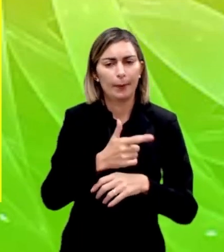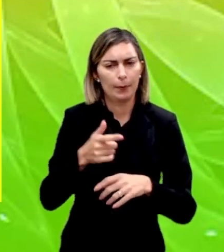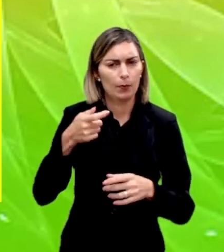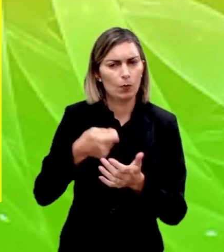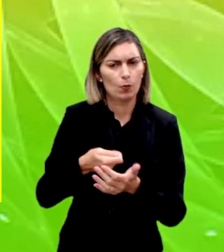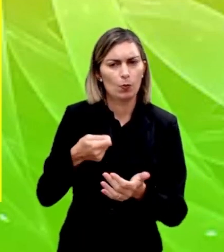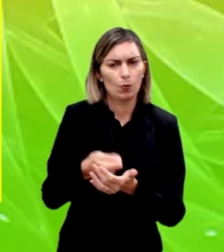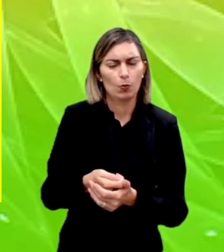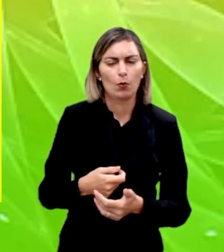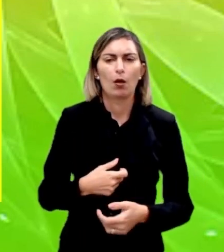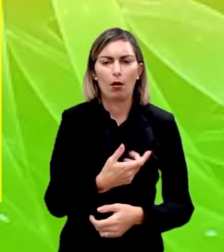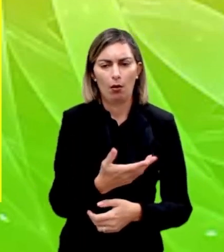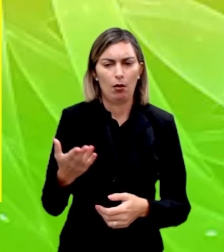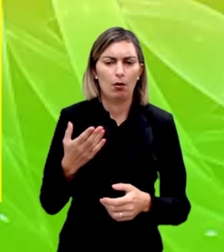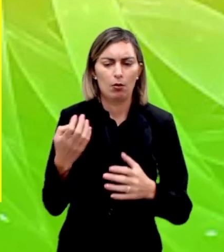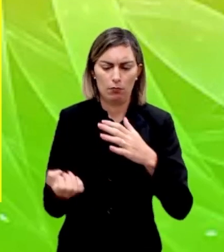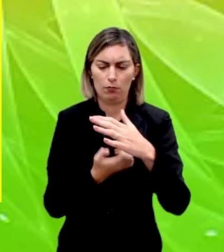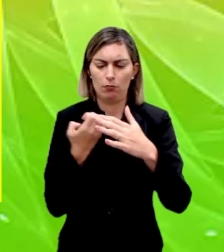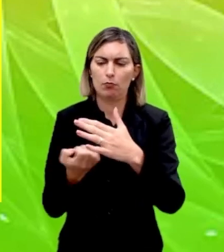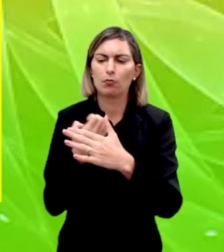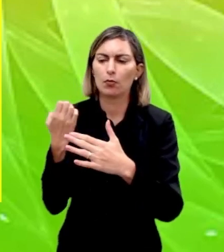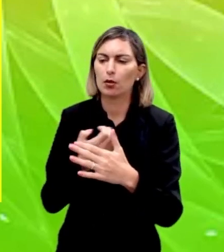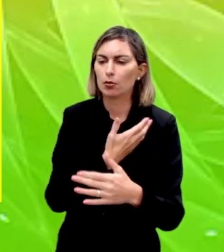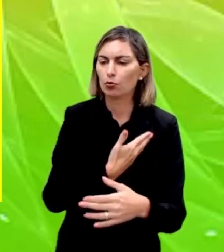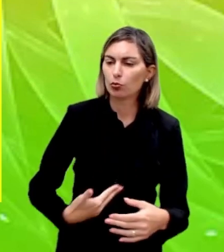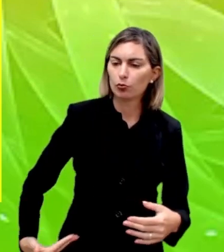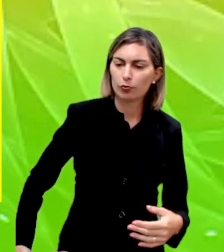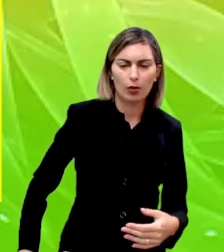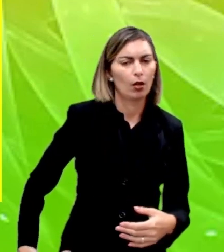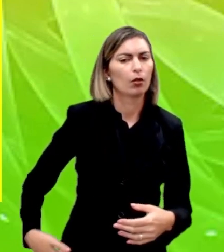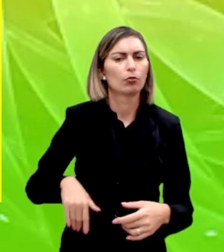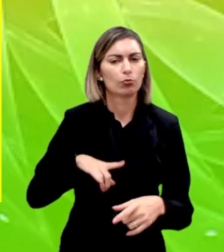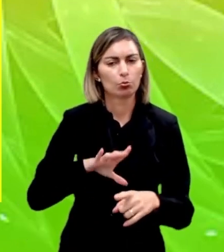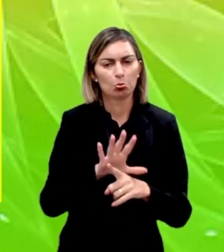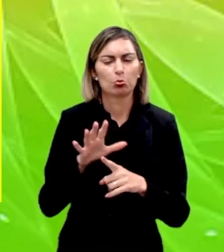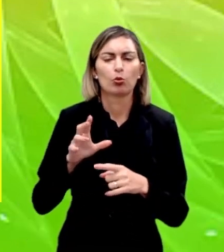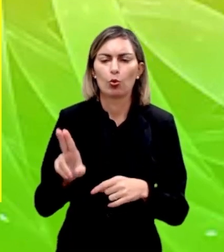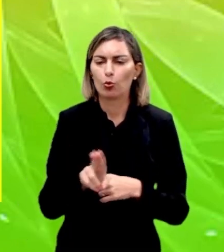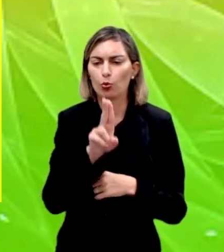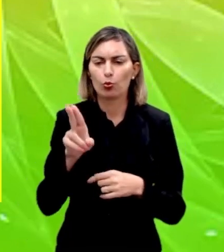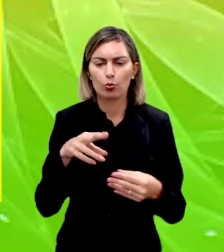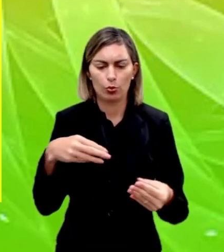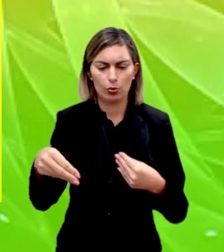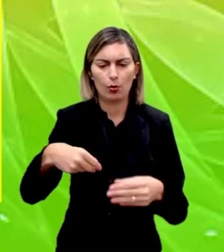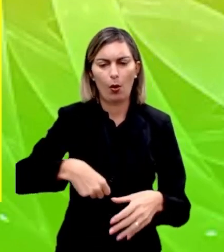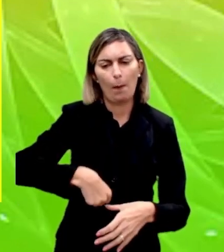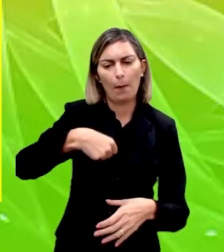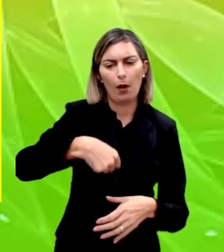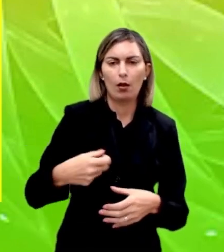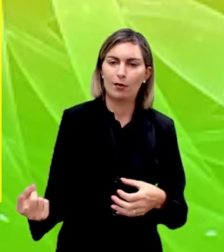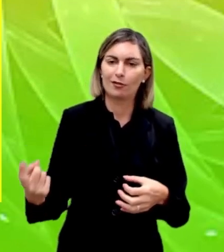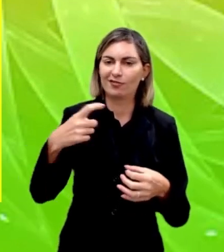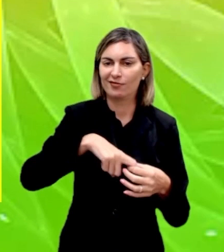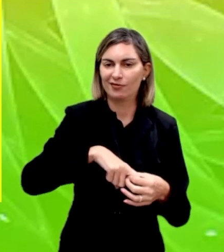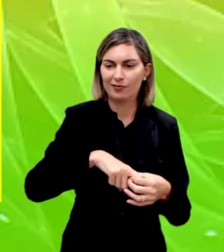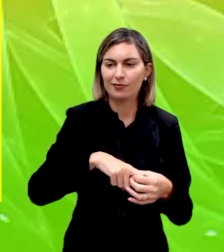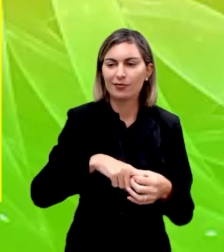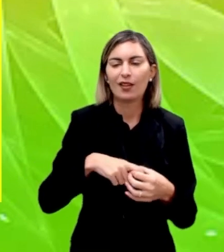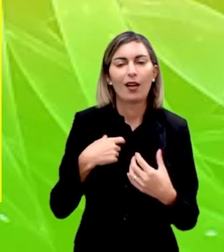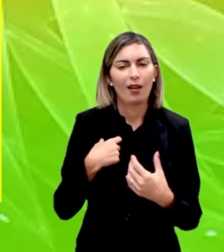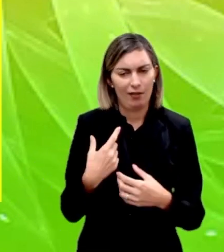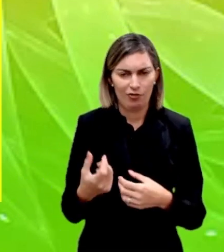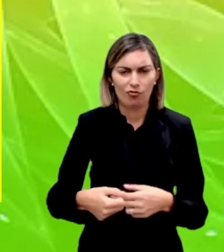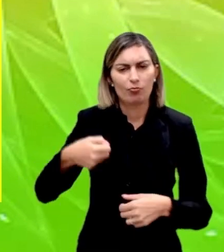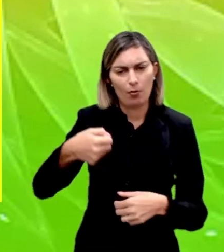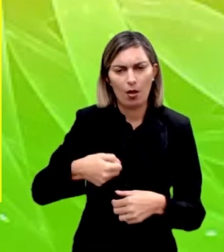Pressione empresas e governos para que utilizem embalagens retornáveis, né? Isso eu